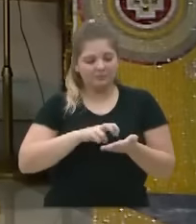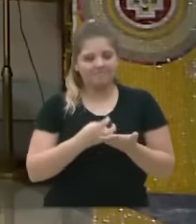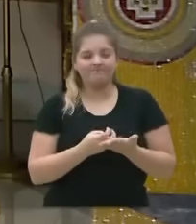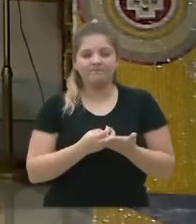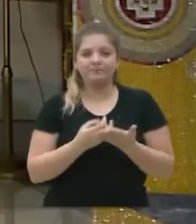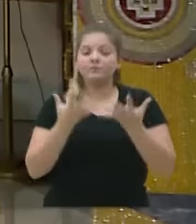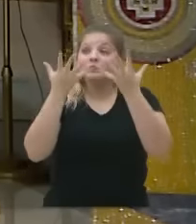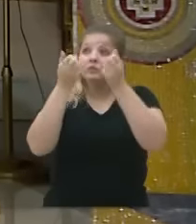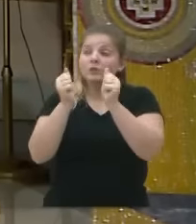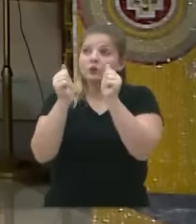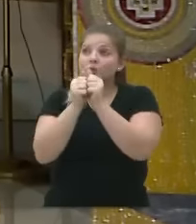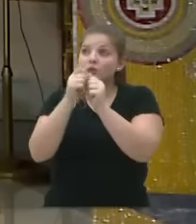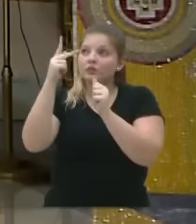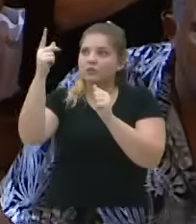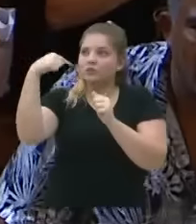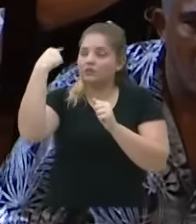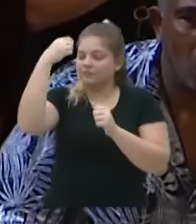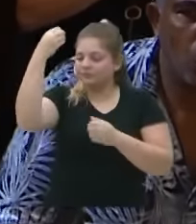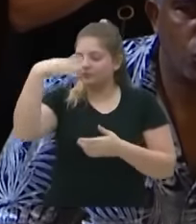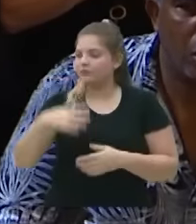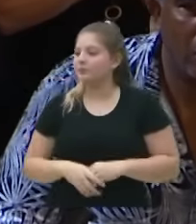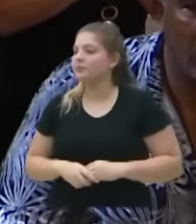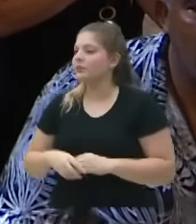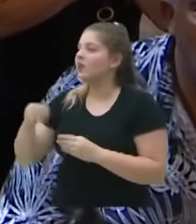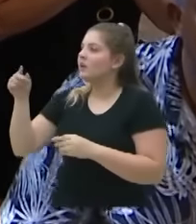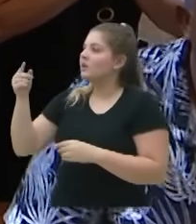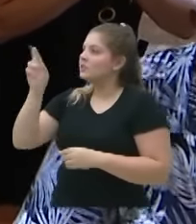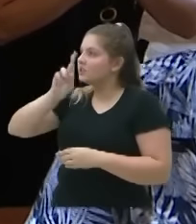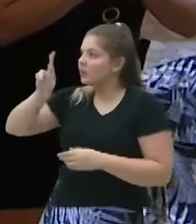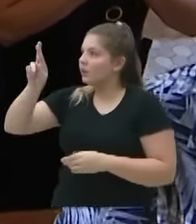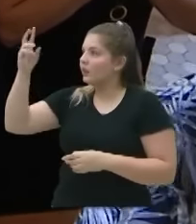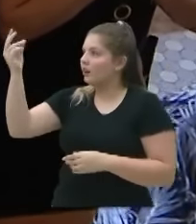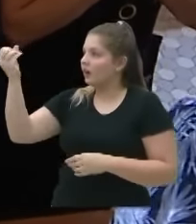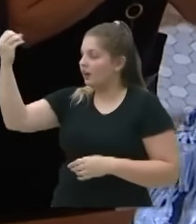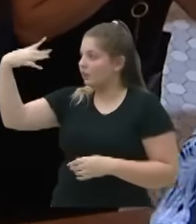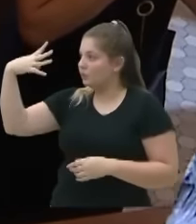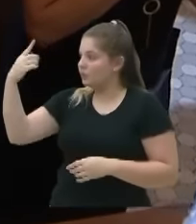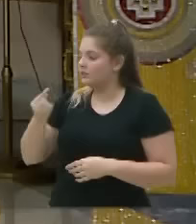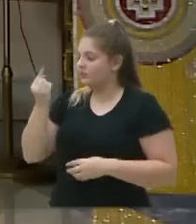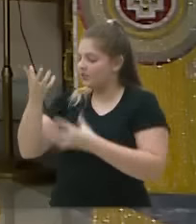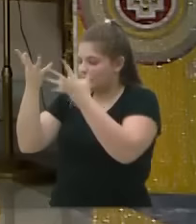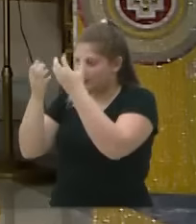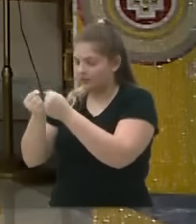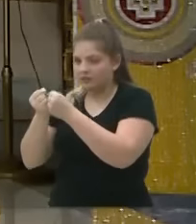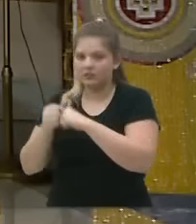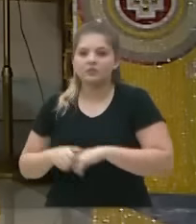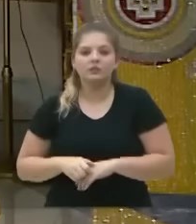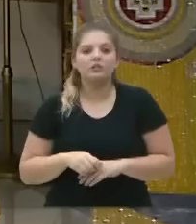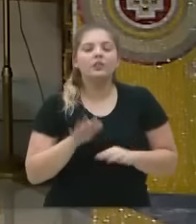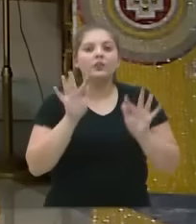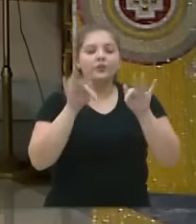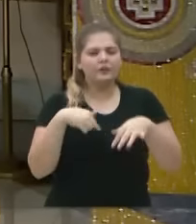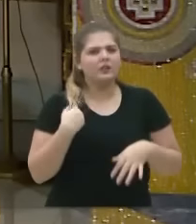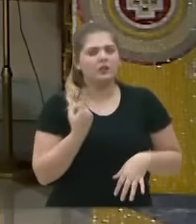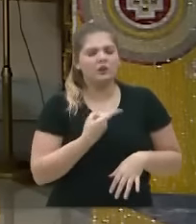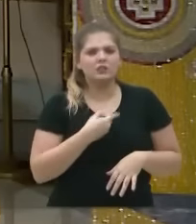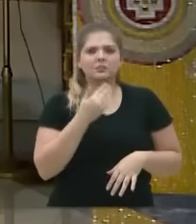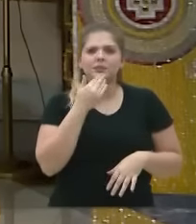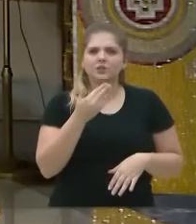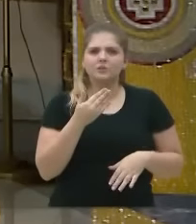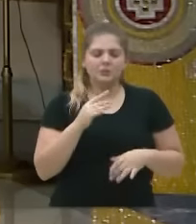a vós na luz da vossa face. Concedei-lhes, ó Senhor, a luz eterna. Enfim, nós os pedimos, tende piedade